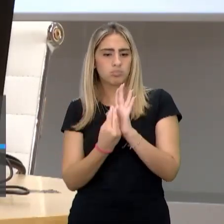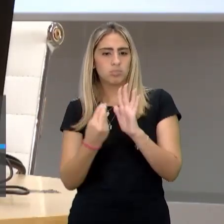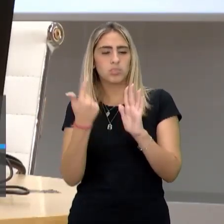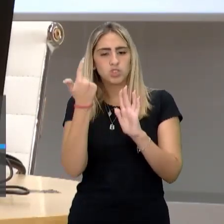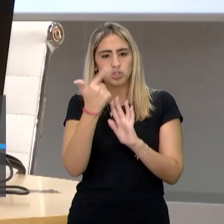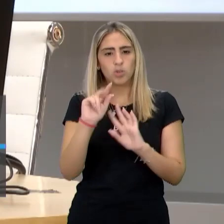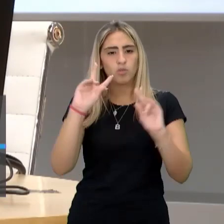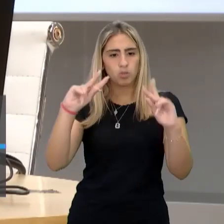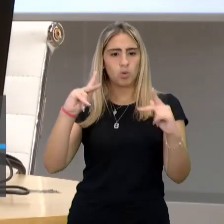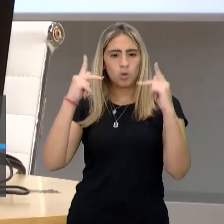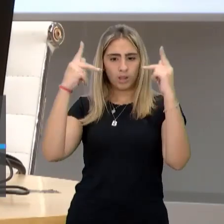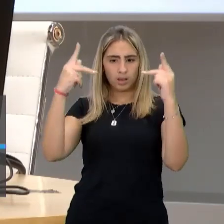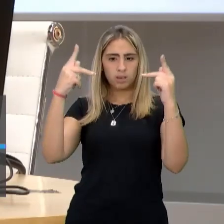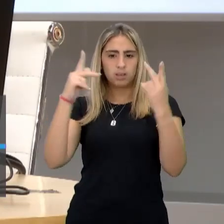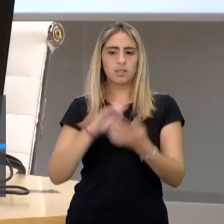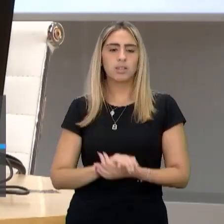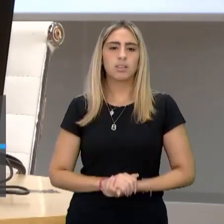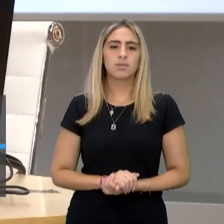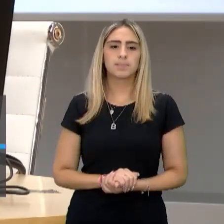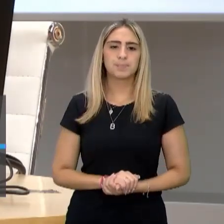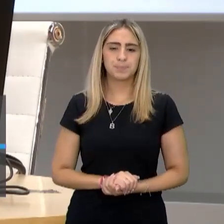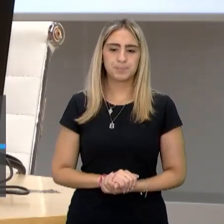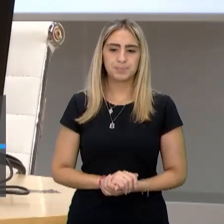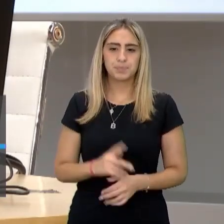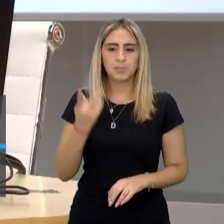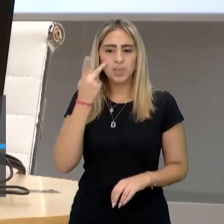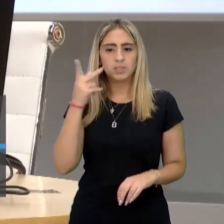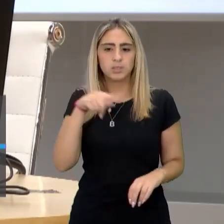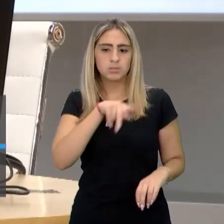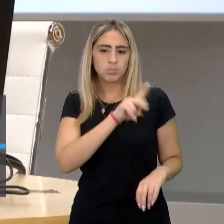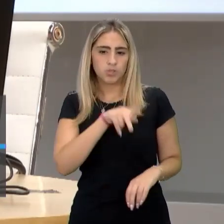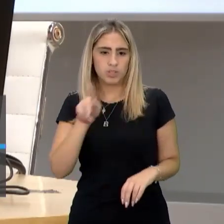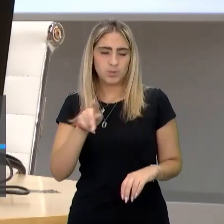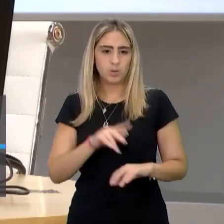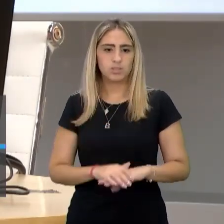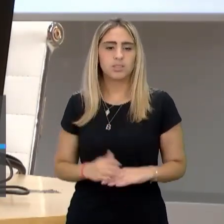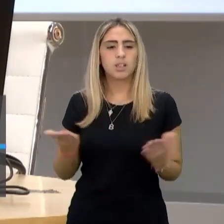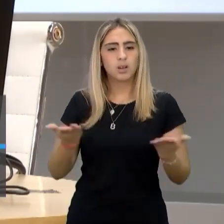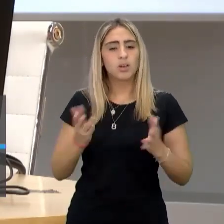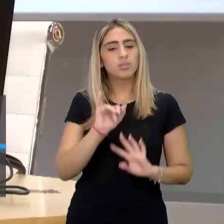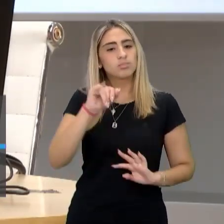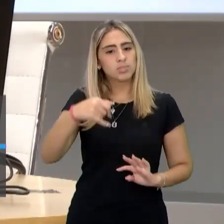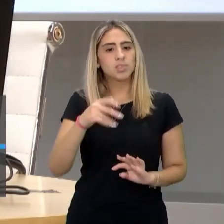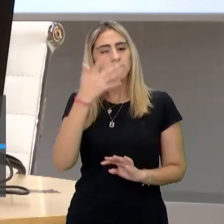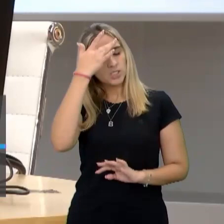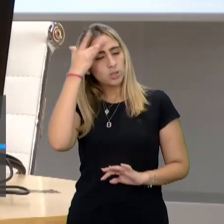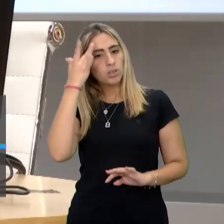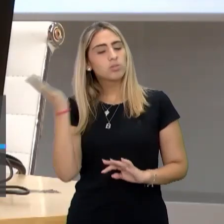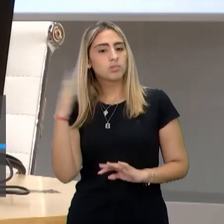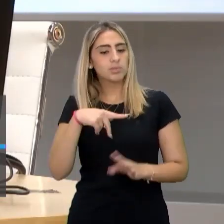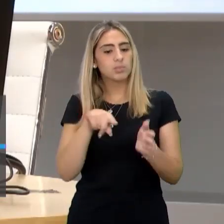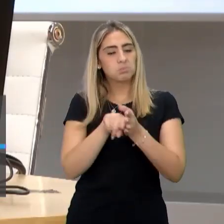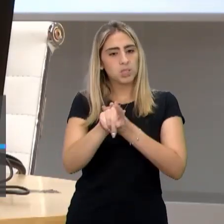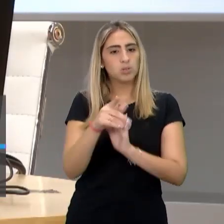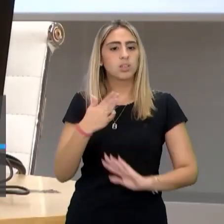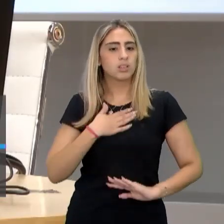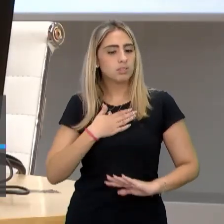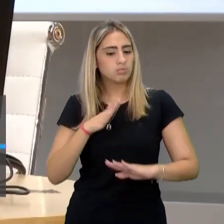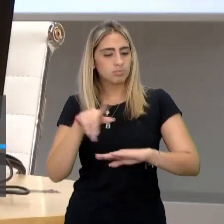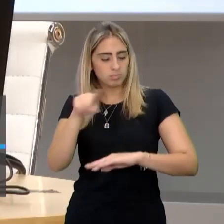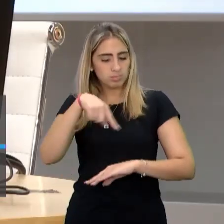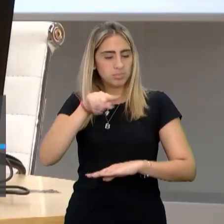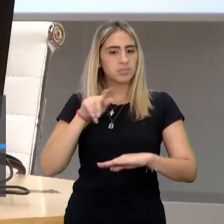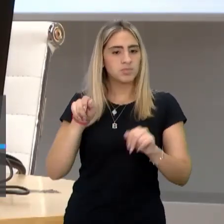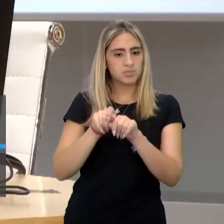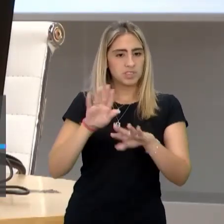no chat daqui a pouco esse link para os professores, tá bom? Agora sim, pessoal, vamos lá para a pergunta que a gente fez.